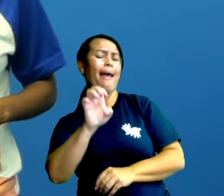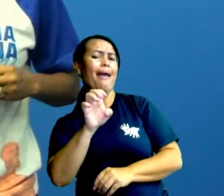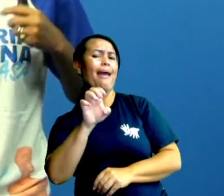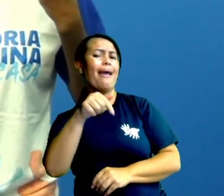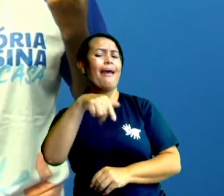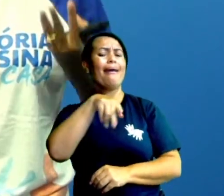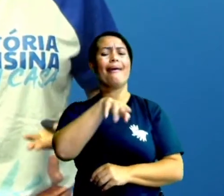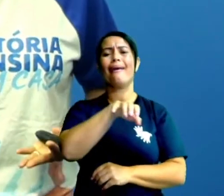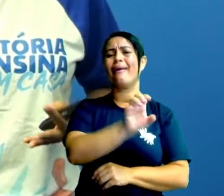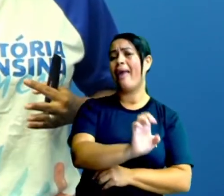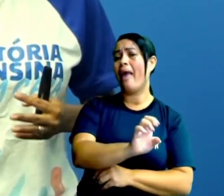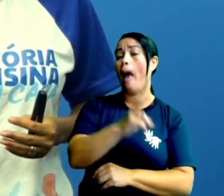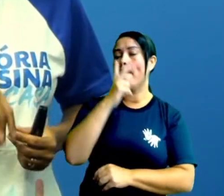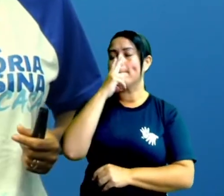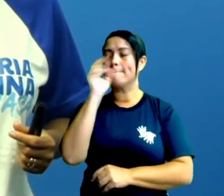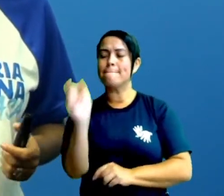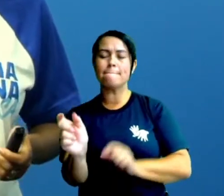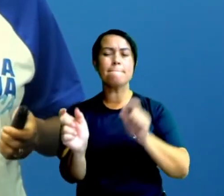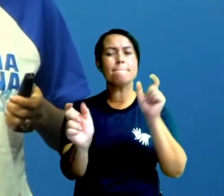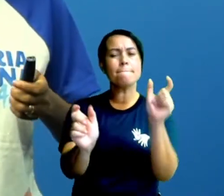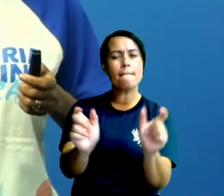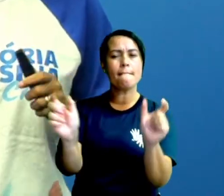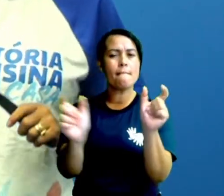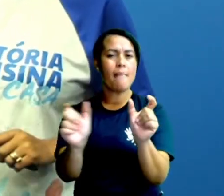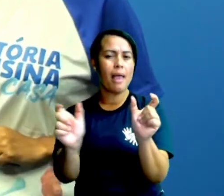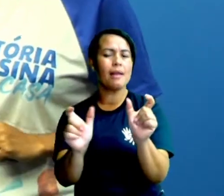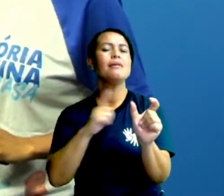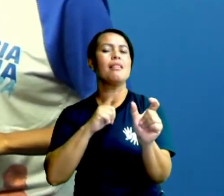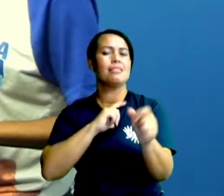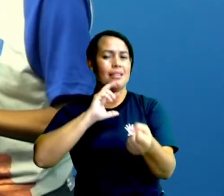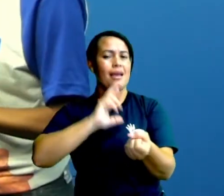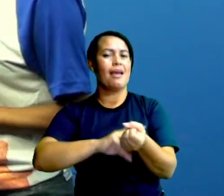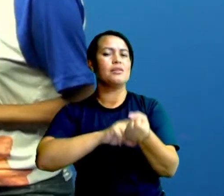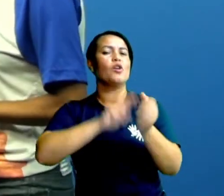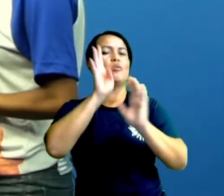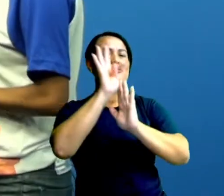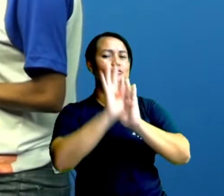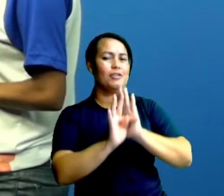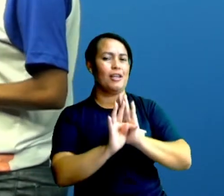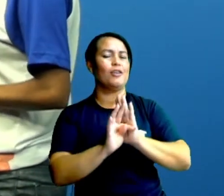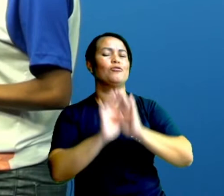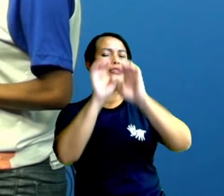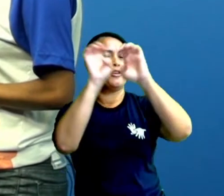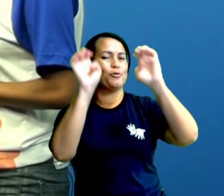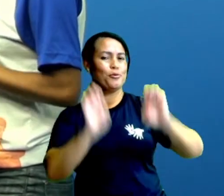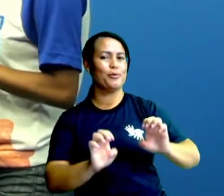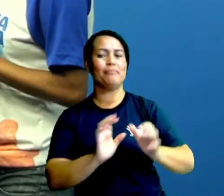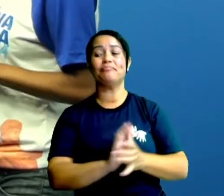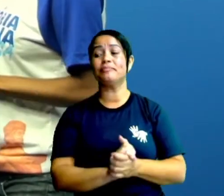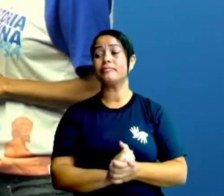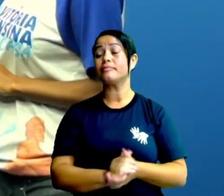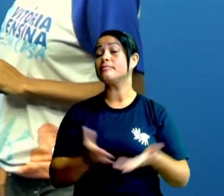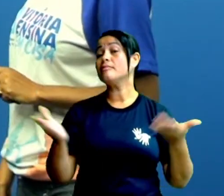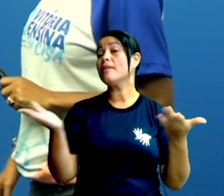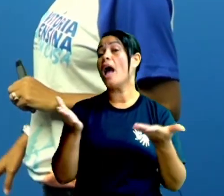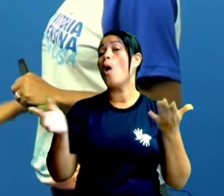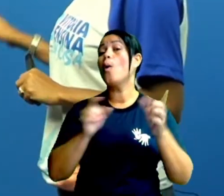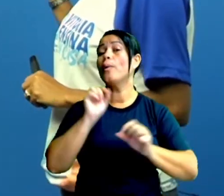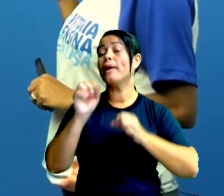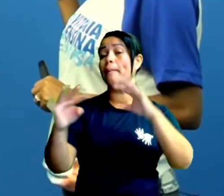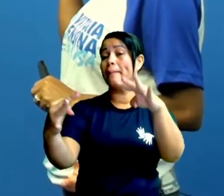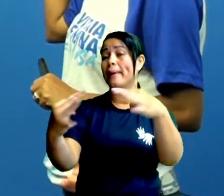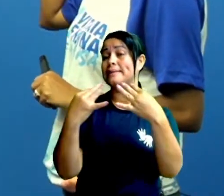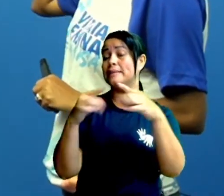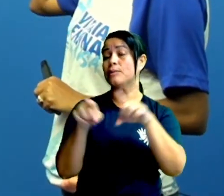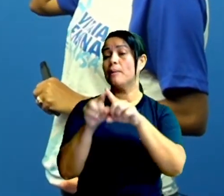né então esses textos eles têm as rimas na sua estrutura agora vamos